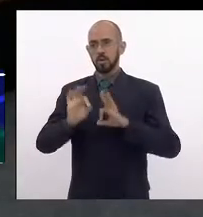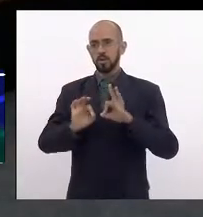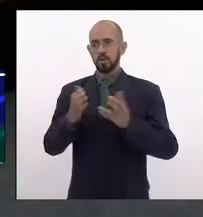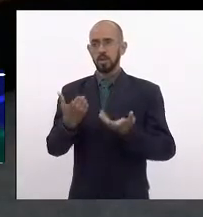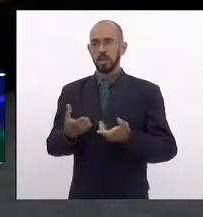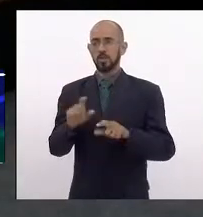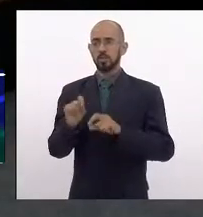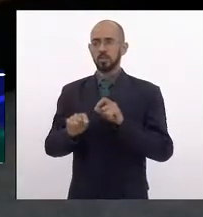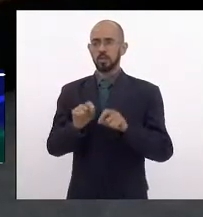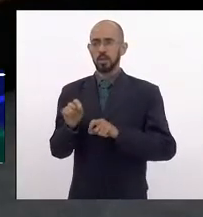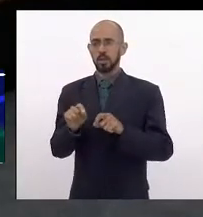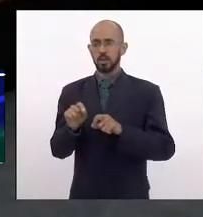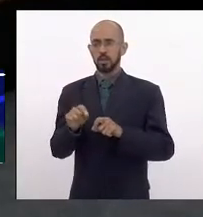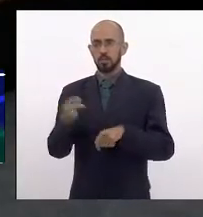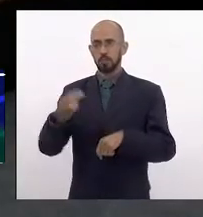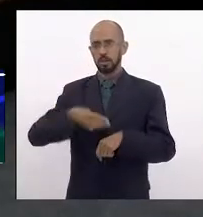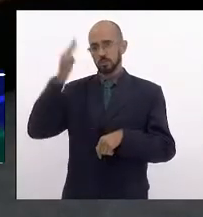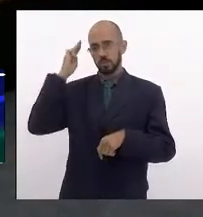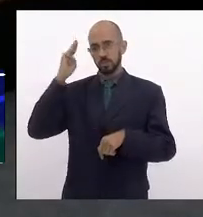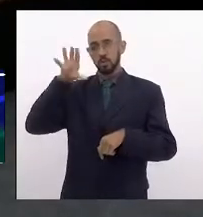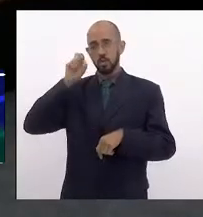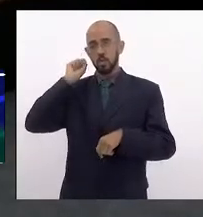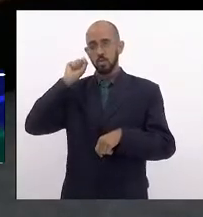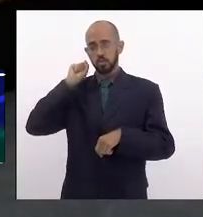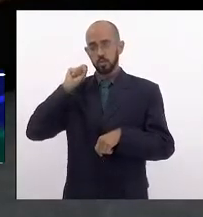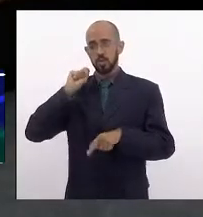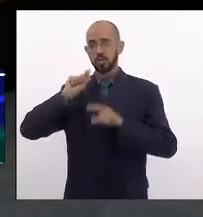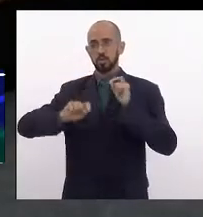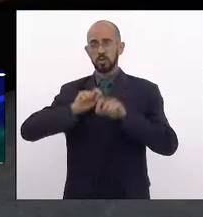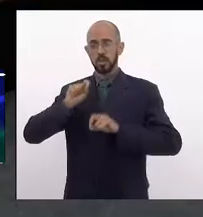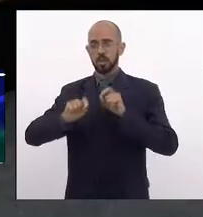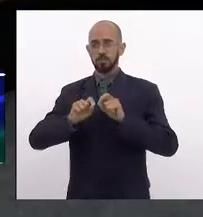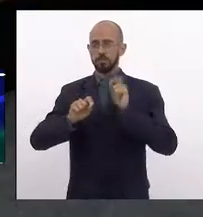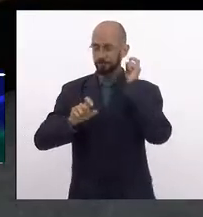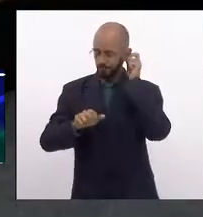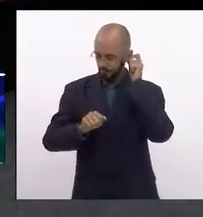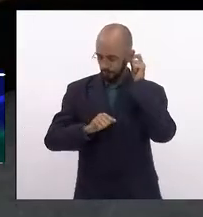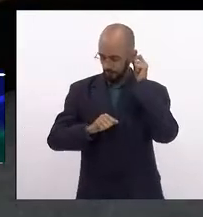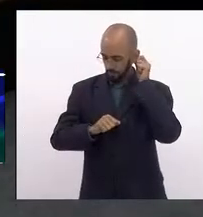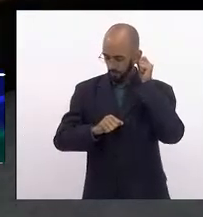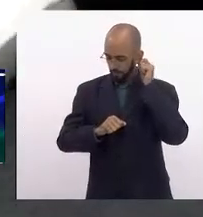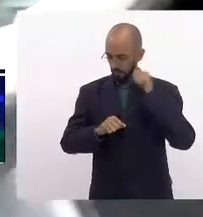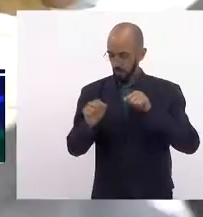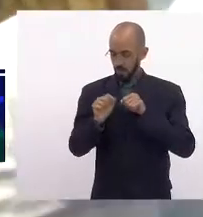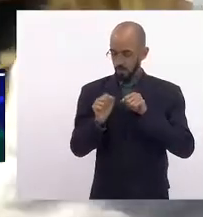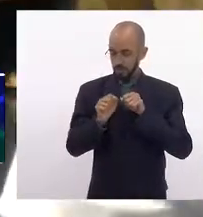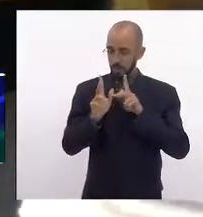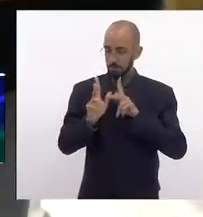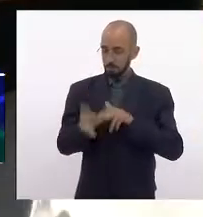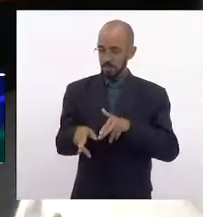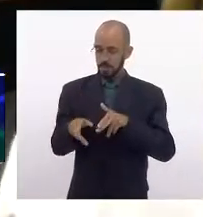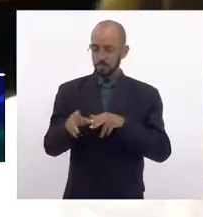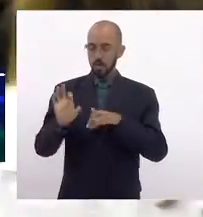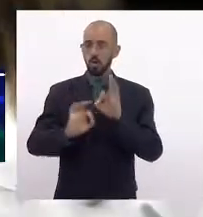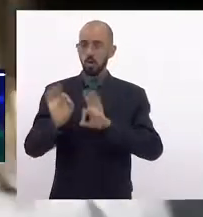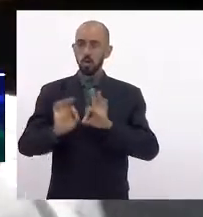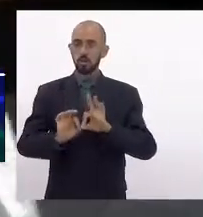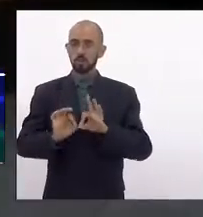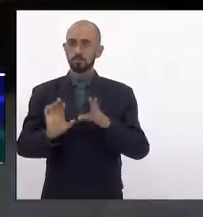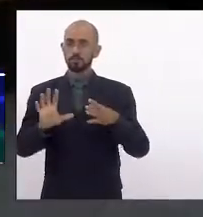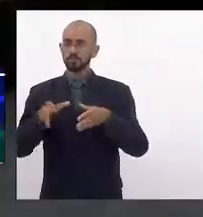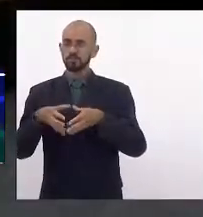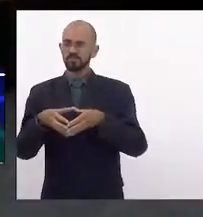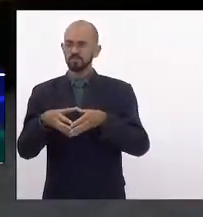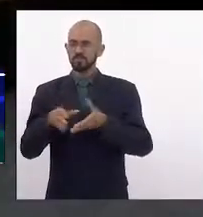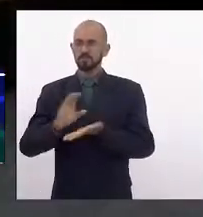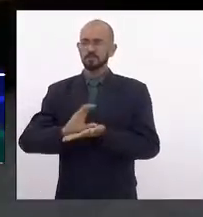que Deputado Márcio Pacheco Onça é a seguinte fiz a mesma questão de ordem na